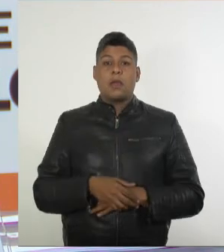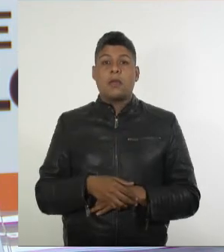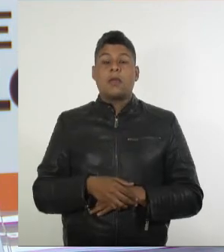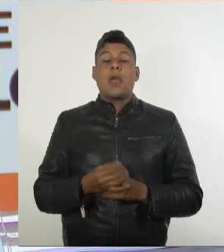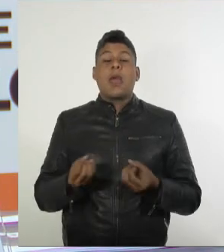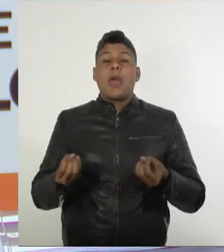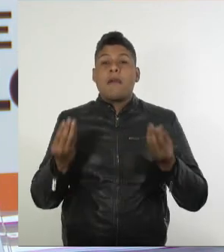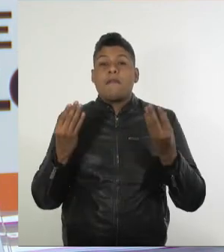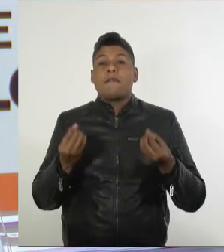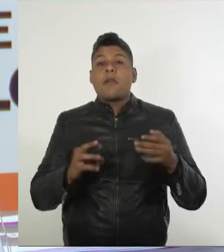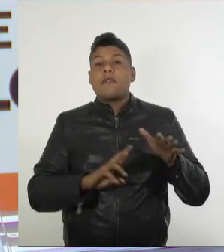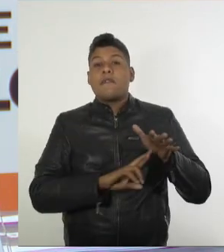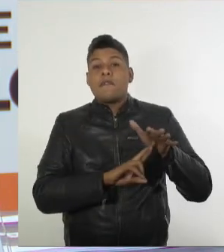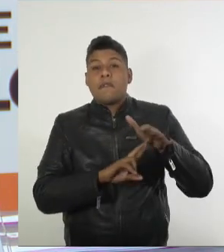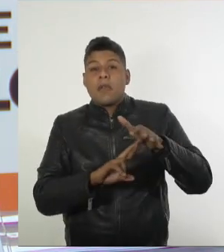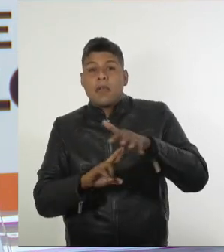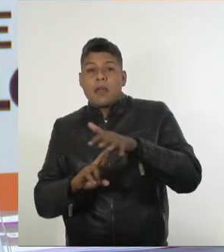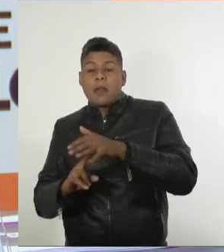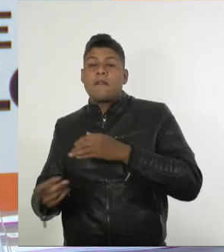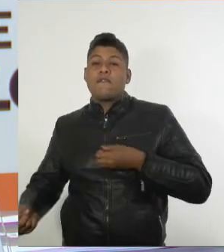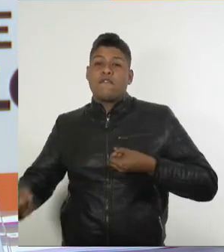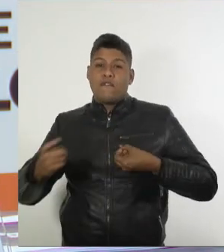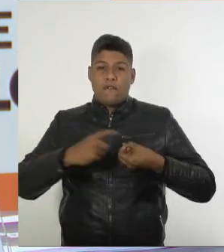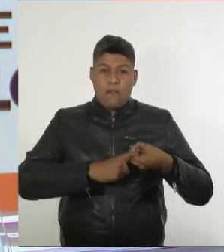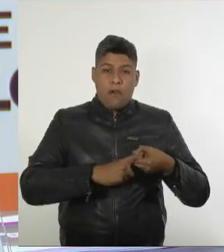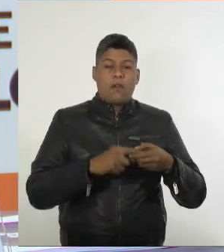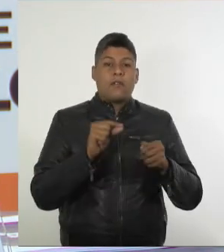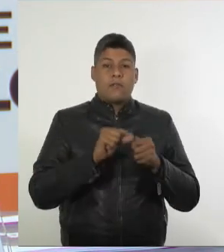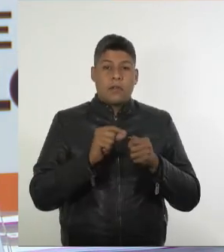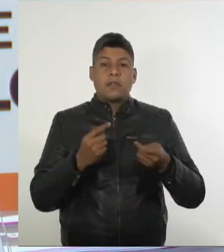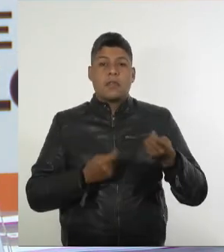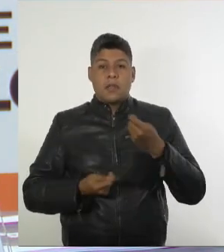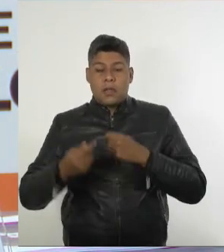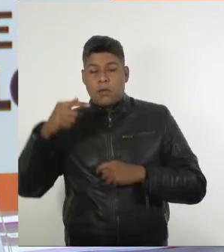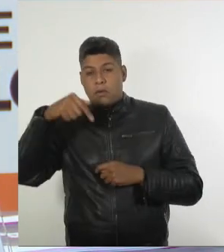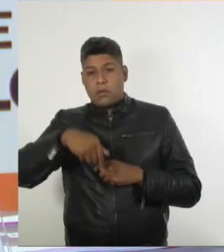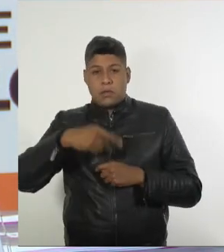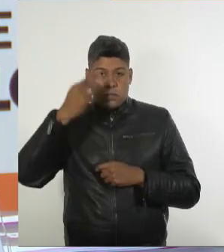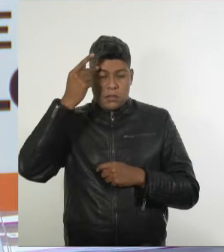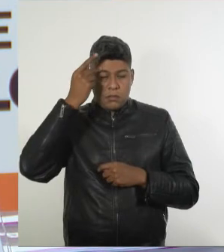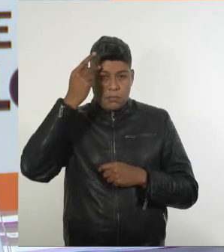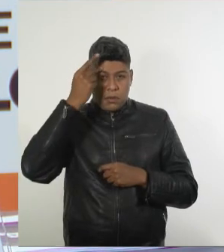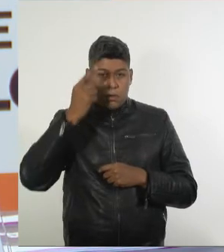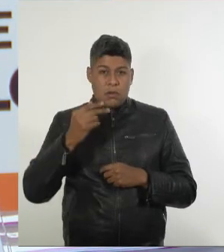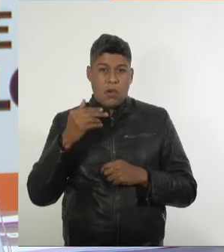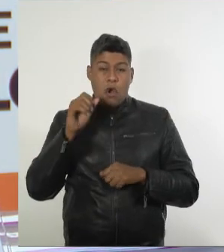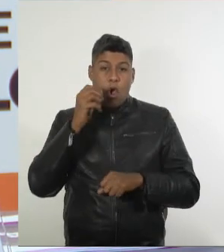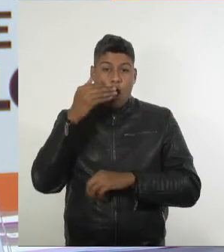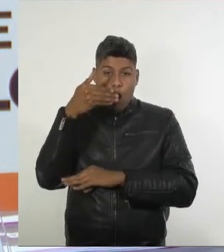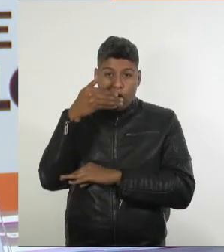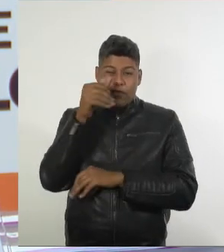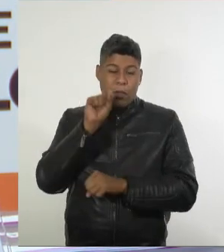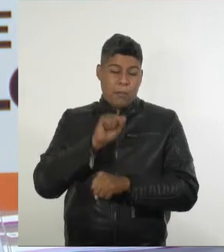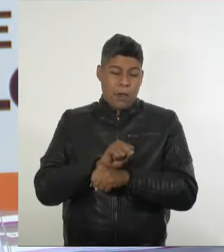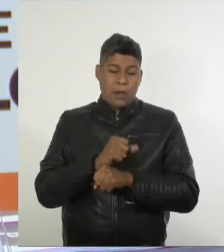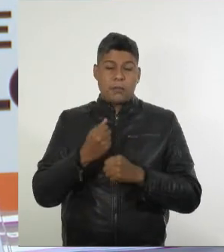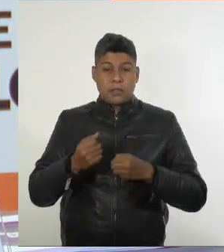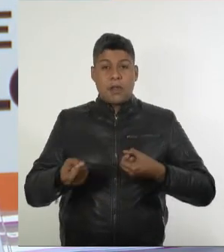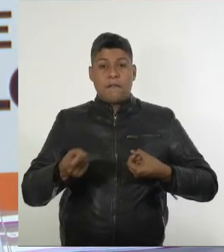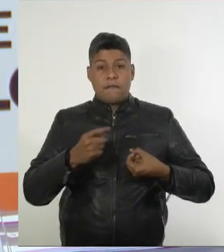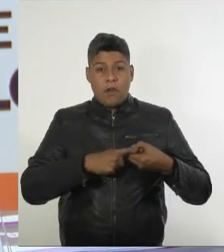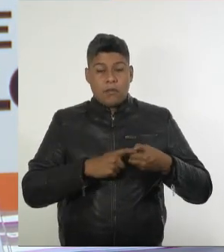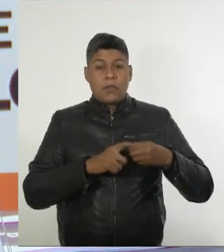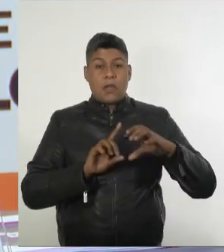de eventos, feiras e negócios, volte a ativar e trazer negócio para a cidade de São Paulo. Se os hotéis estão parados, é preciso que eles tenham